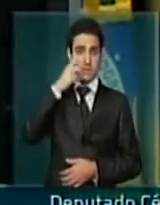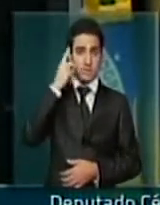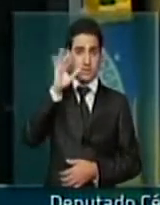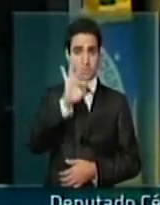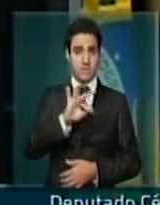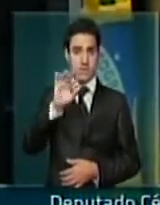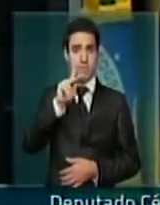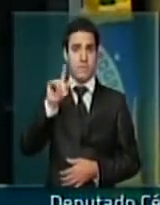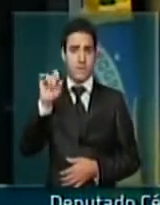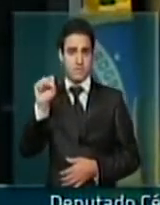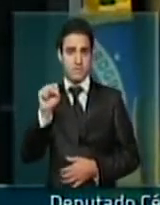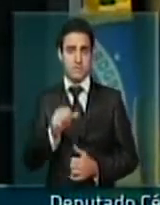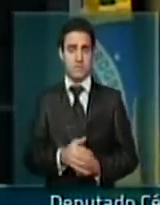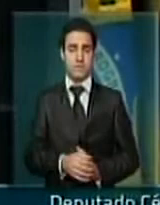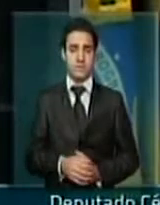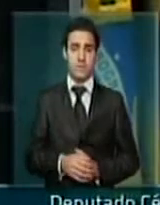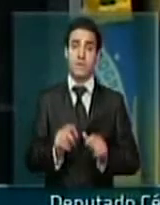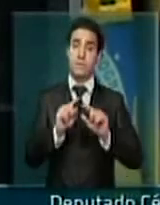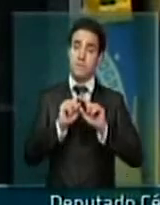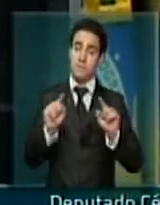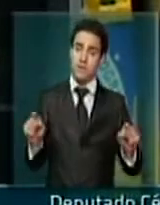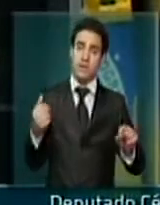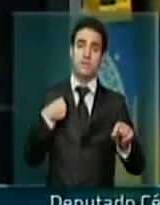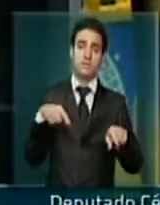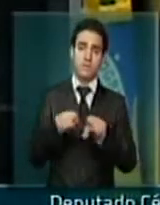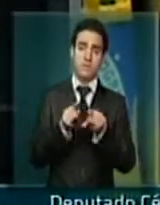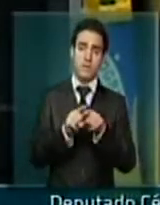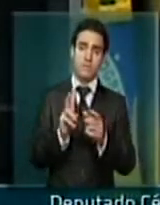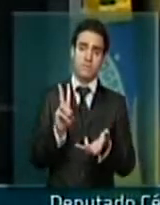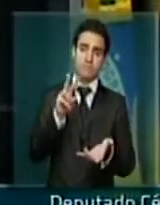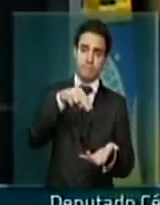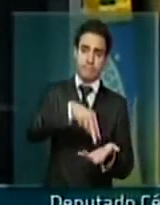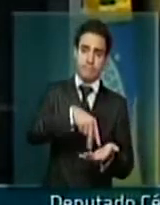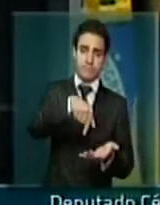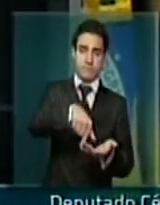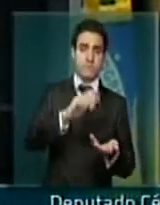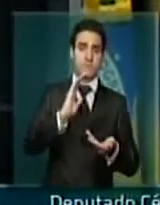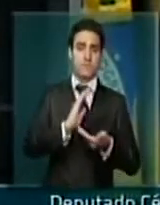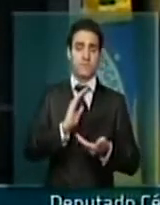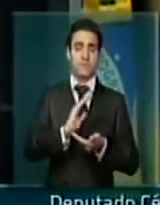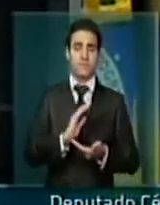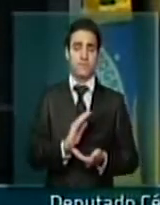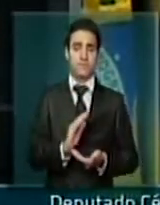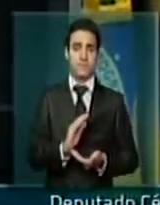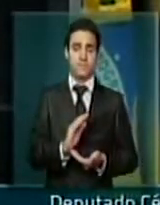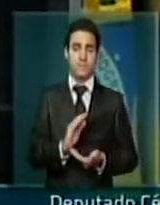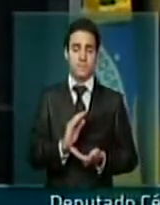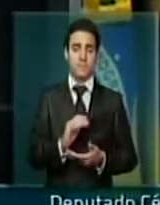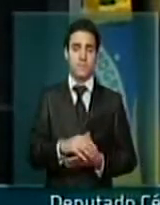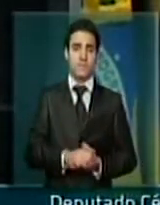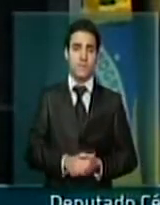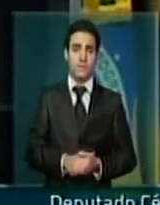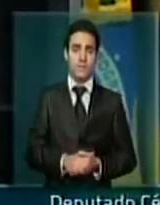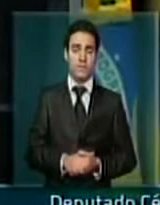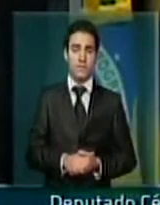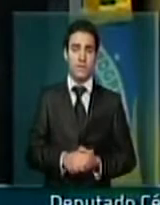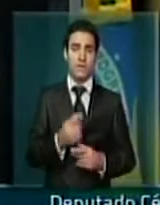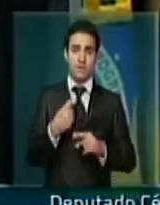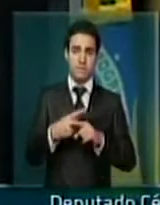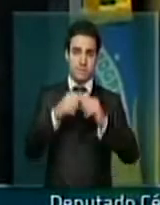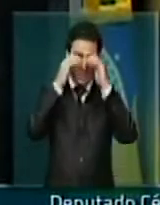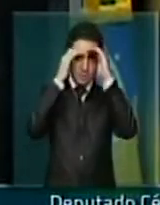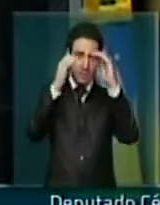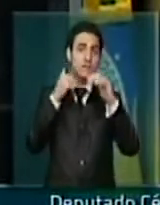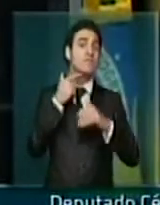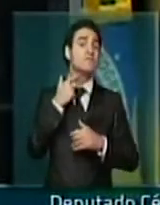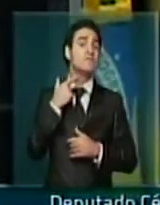pelo PPS. Mas venho também a esta casa para cumprir um desejo de